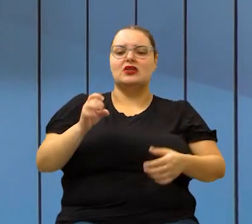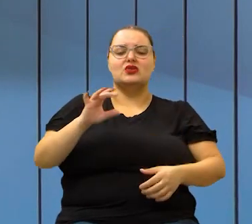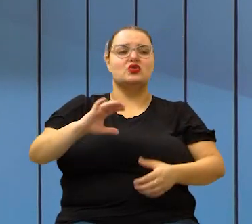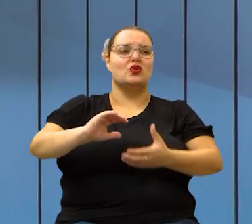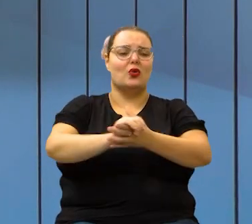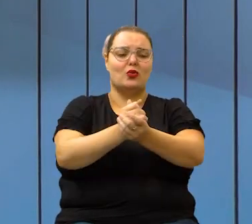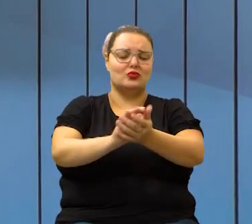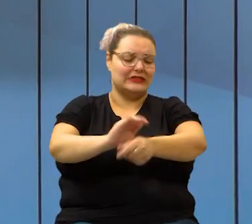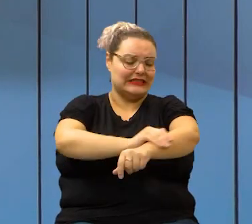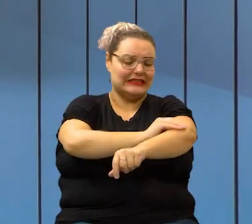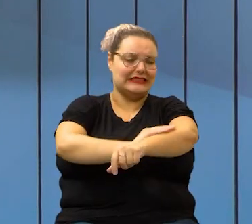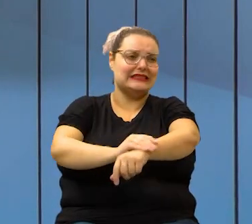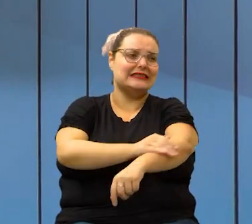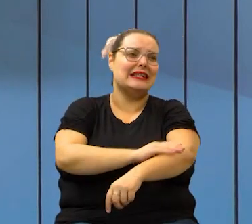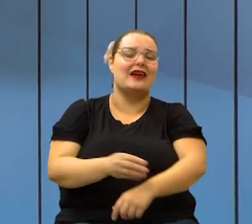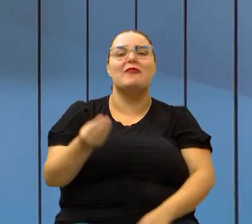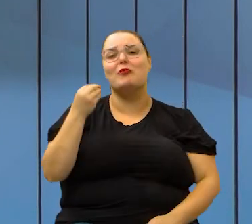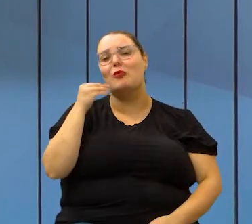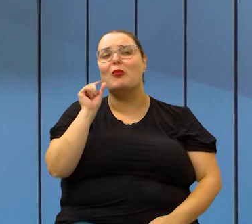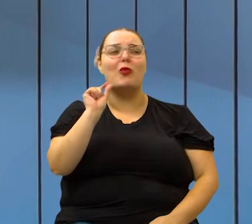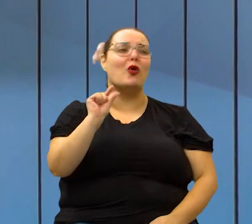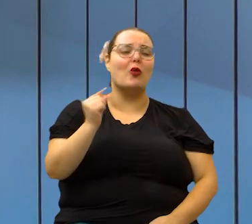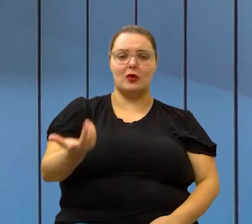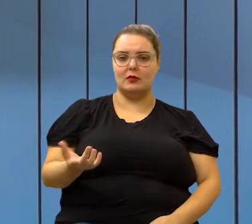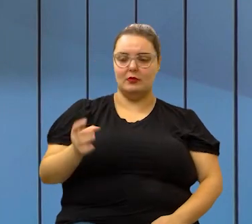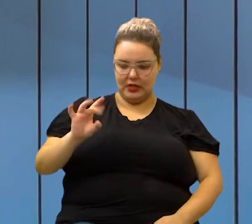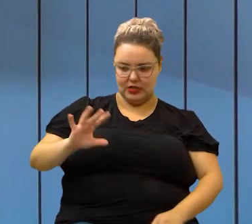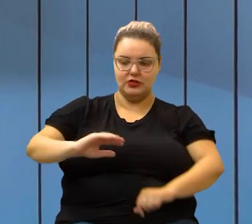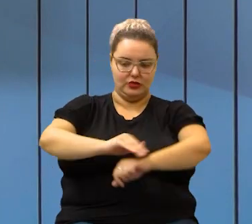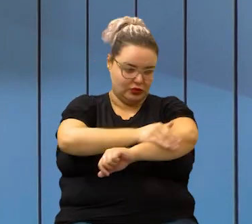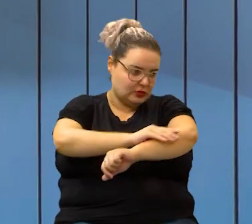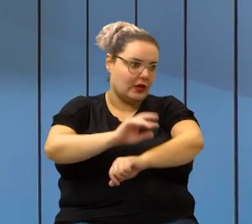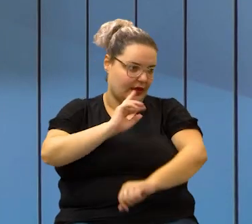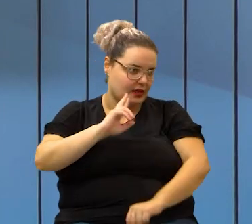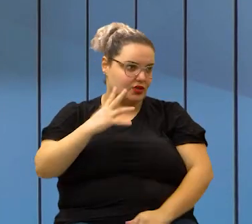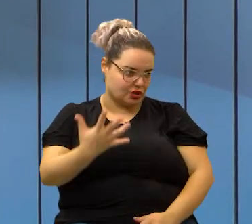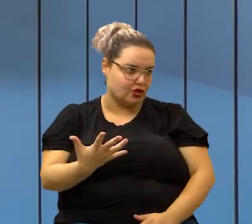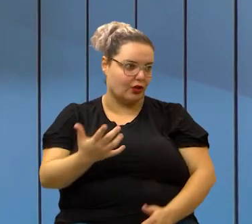o sabonete não adianta. Mas só o sabonete resolve, né?